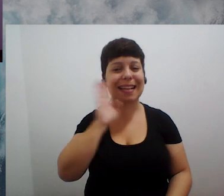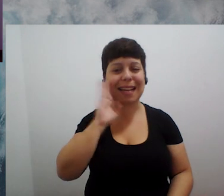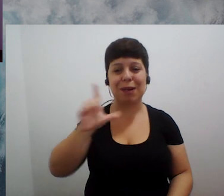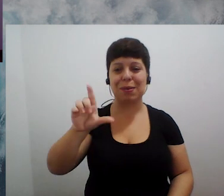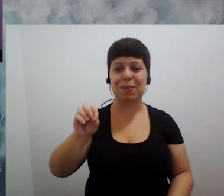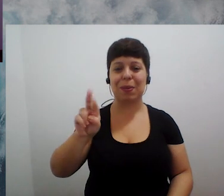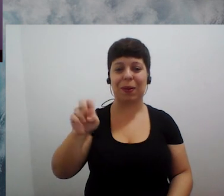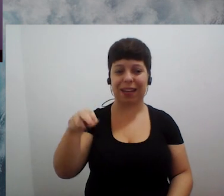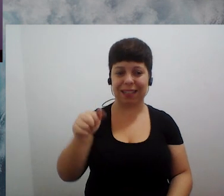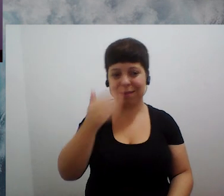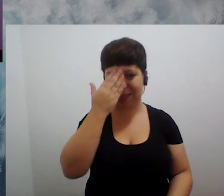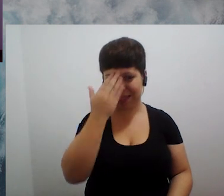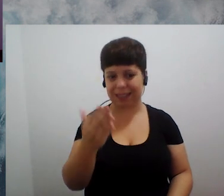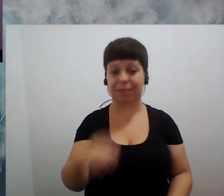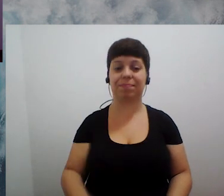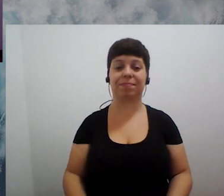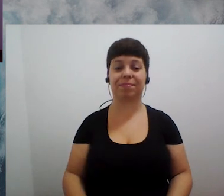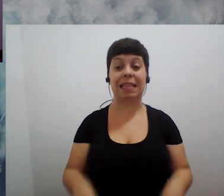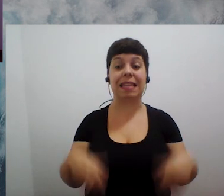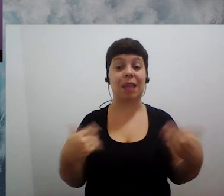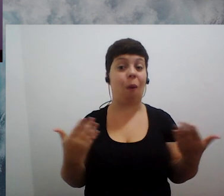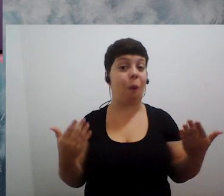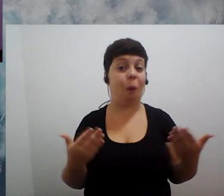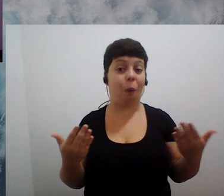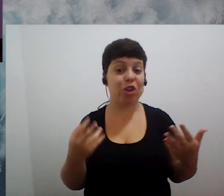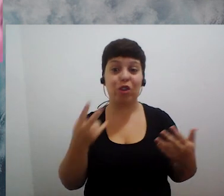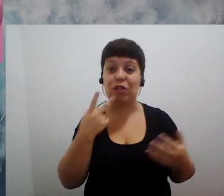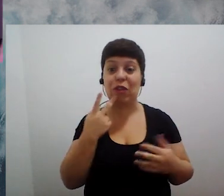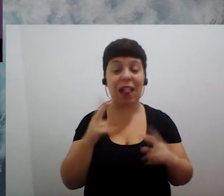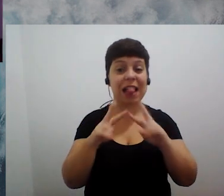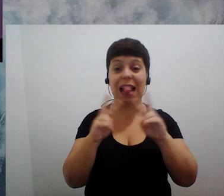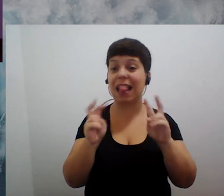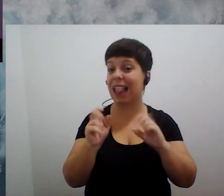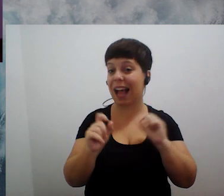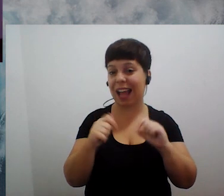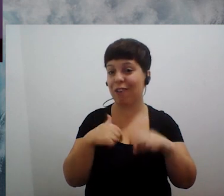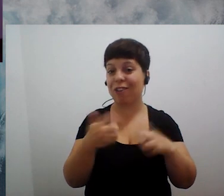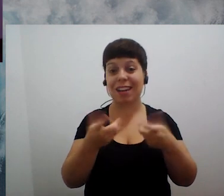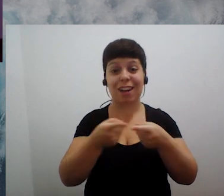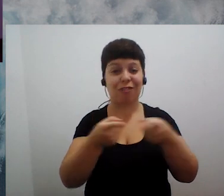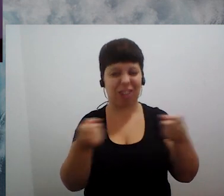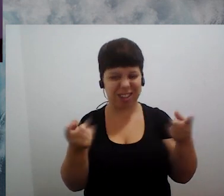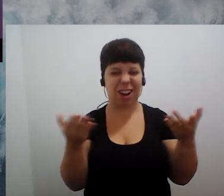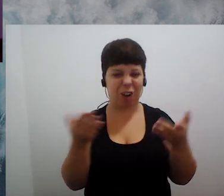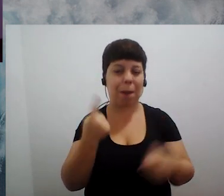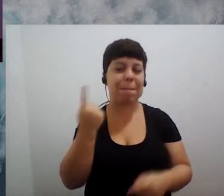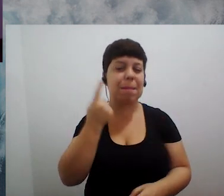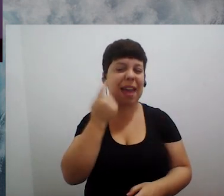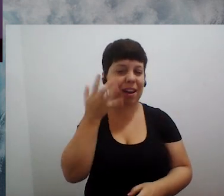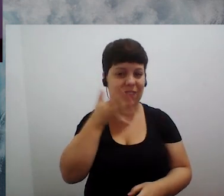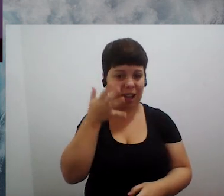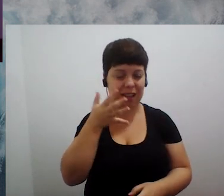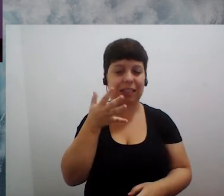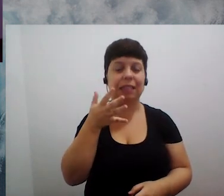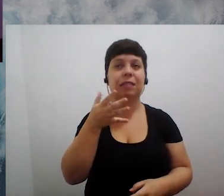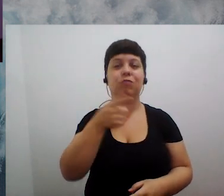Legal, Lorena, obrigado. Bom, muito bem, então do que a gente vai falar, gente? Queria que vocês, nessa primeira rodada de falas